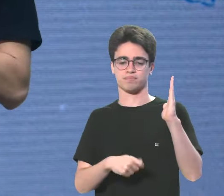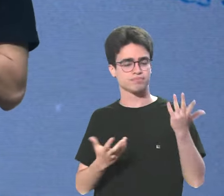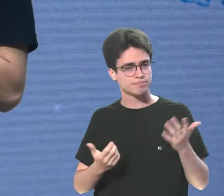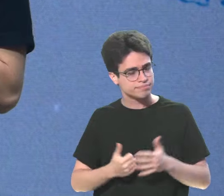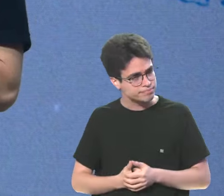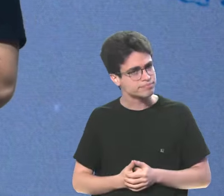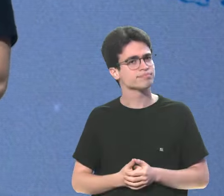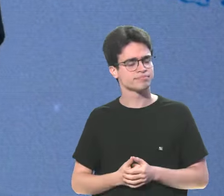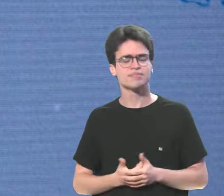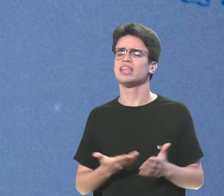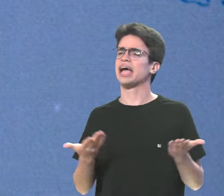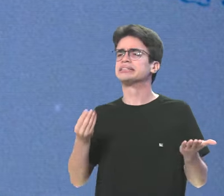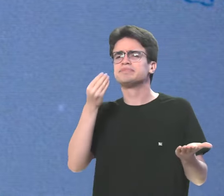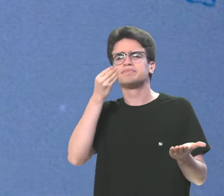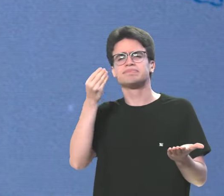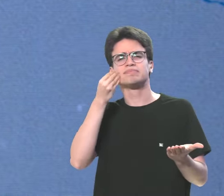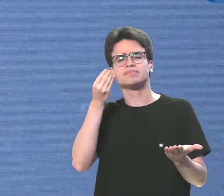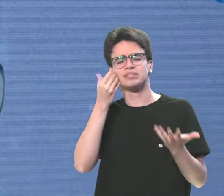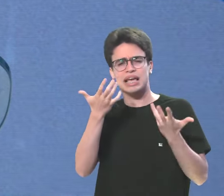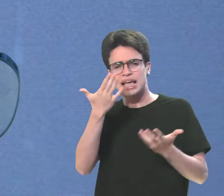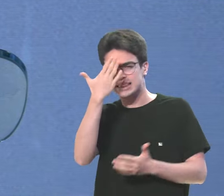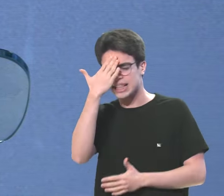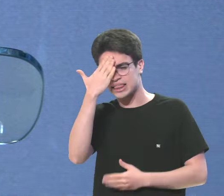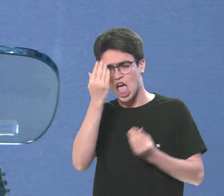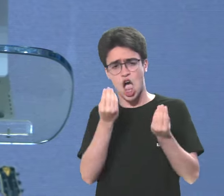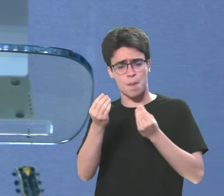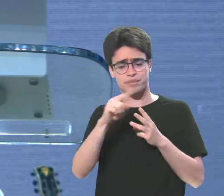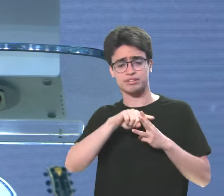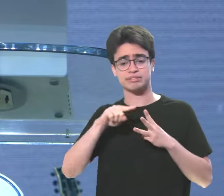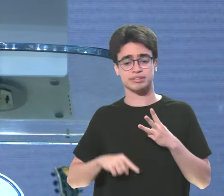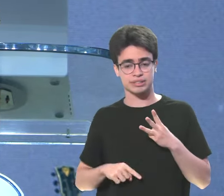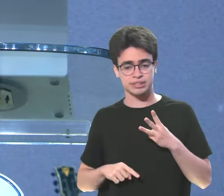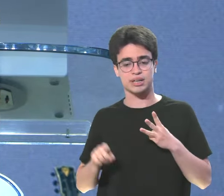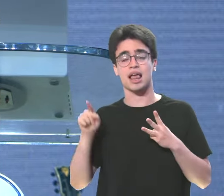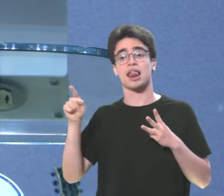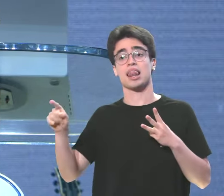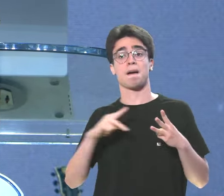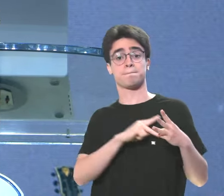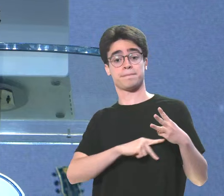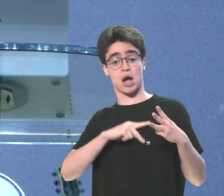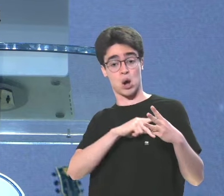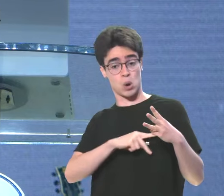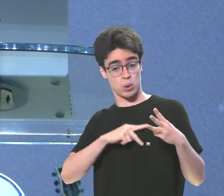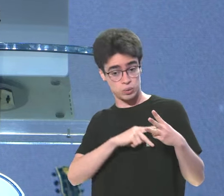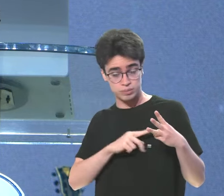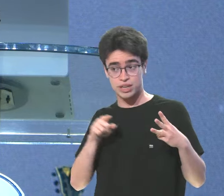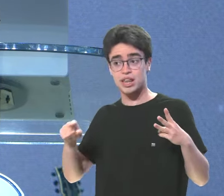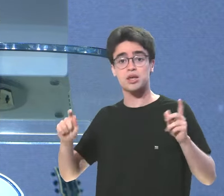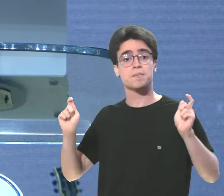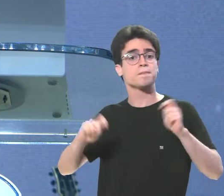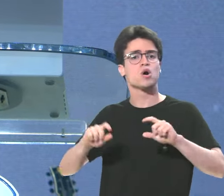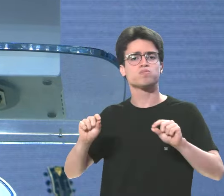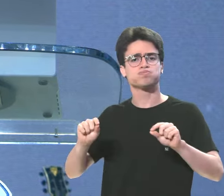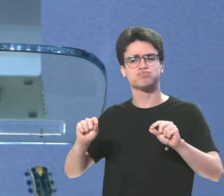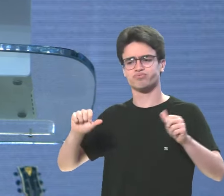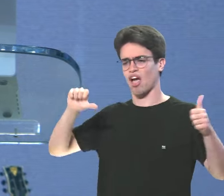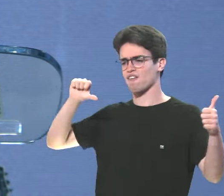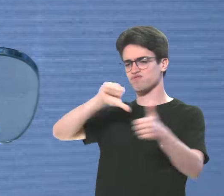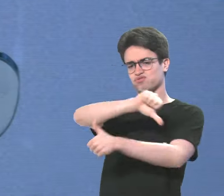gente vai agora entender três coisas que aconteceram com Paulo para que ele se tornasse um agente de trans